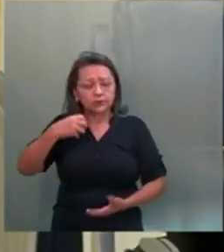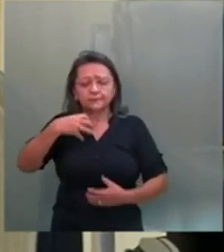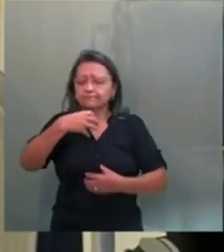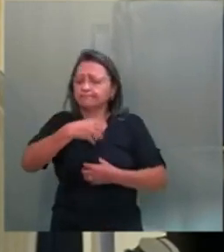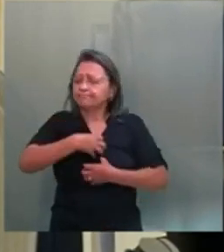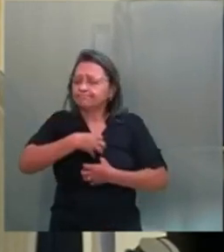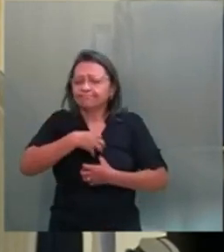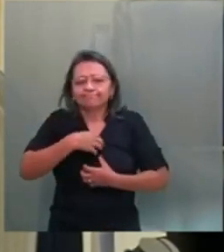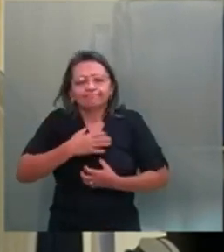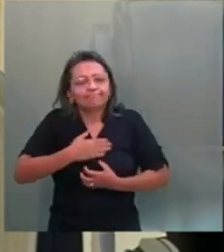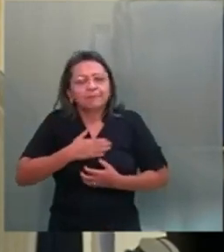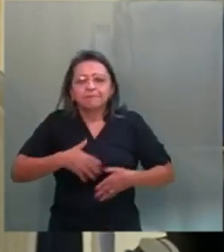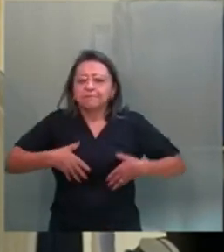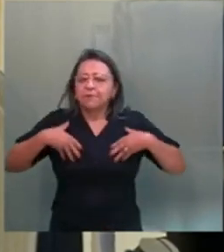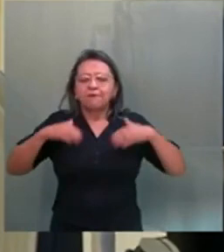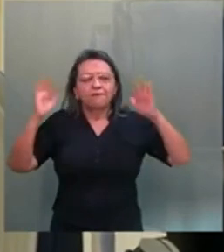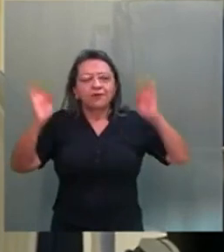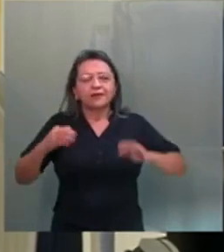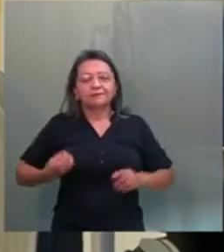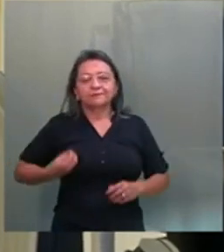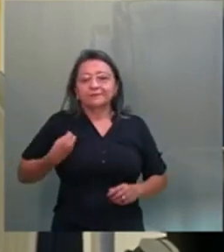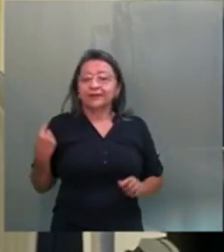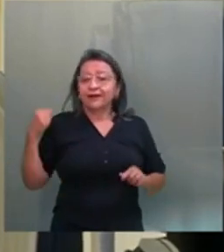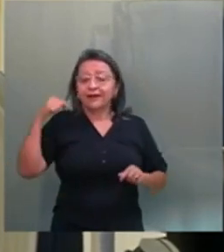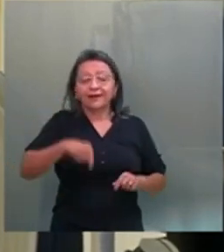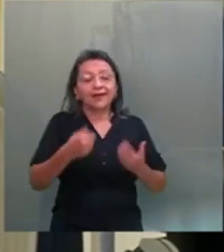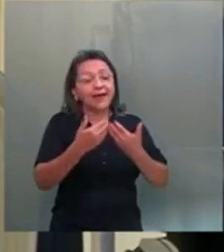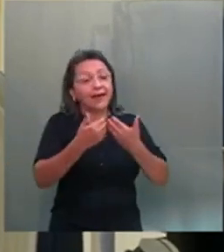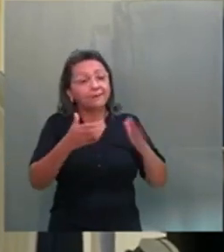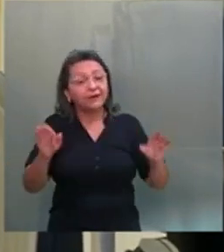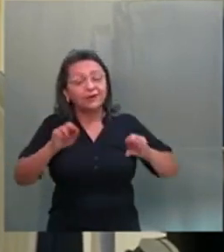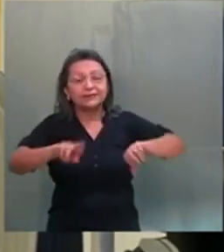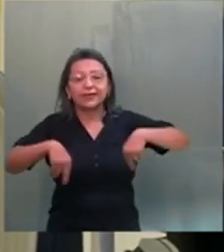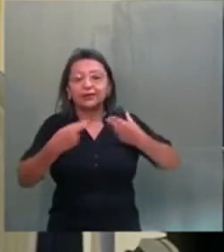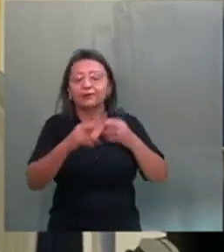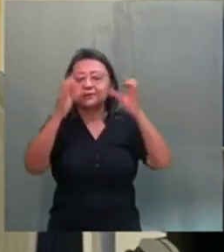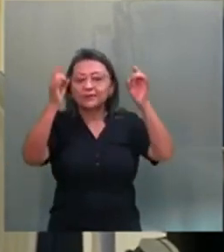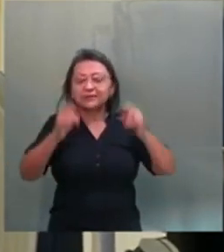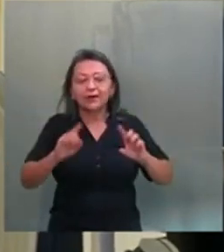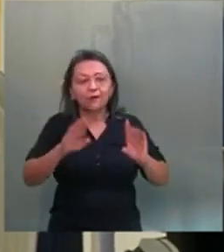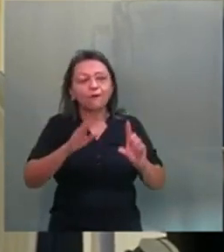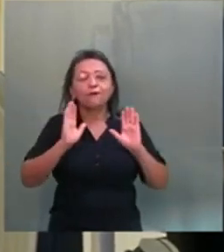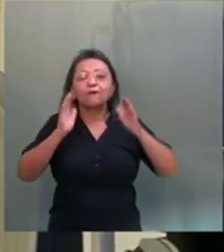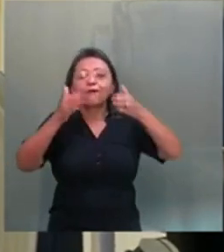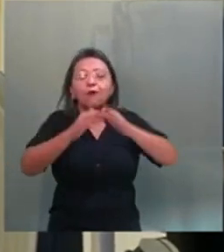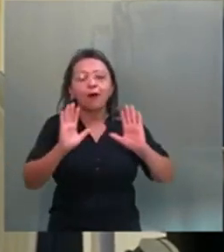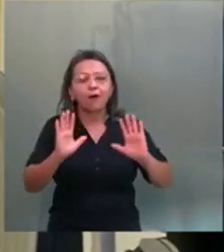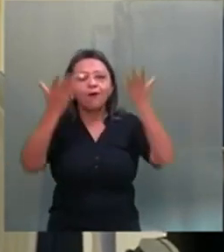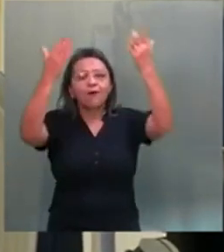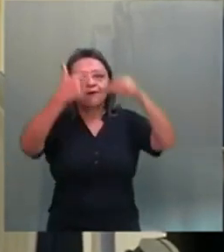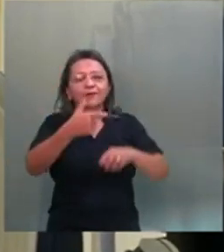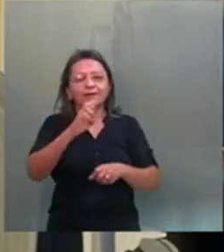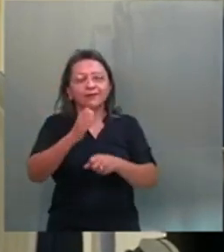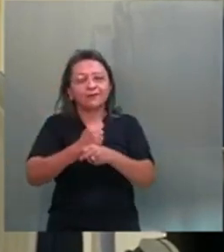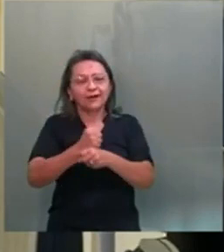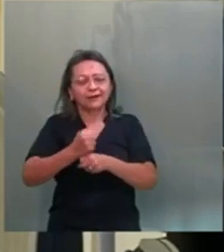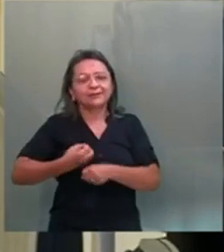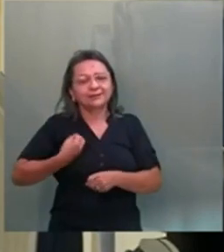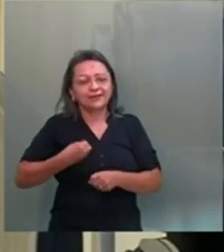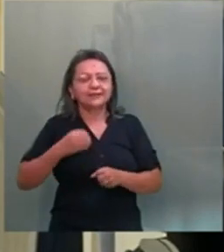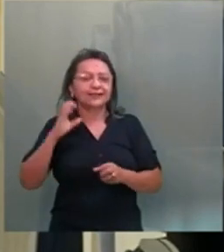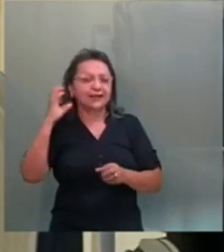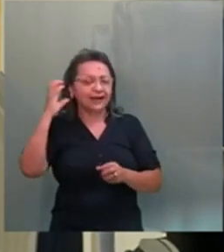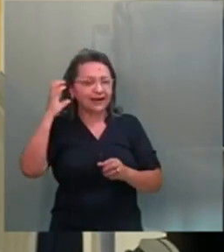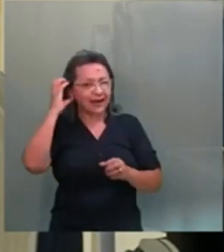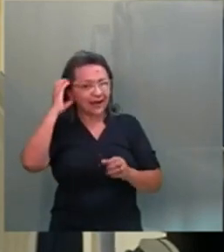sinto-me muito feliz por estar aqui abrindo esta sessão especial destinada a comemorar os 25 anos de existência da Agência da Rádio